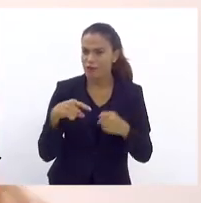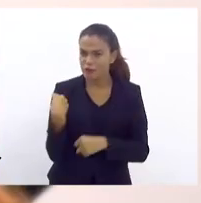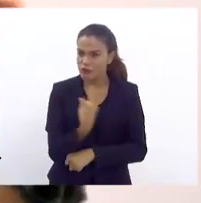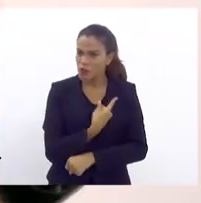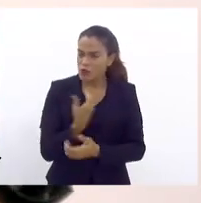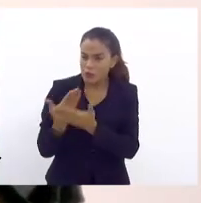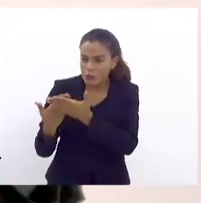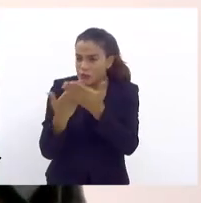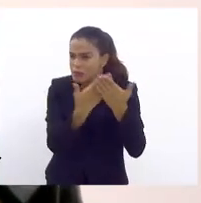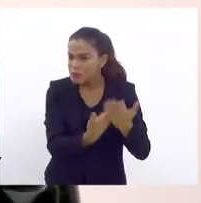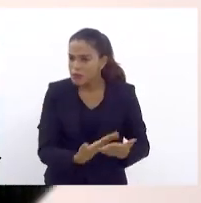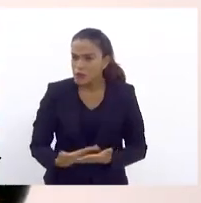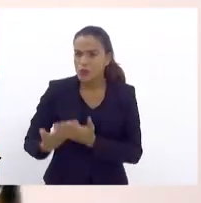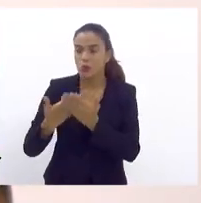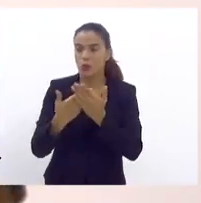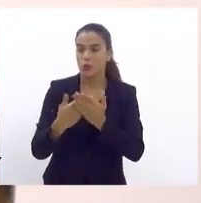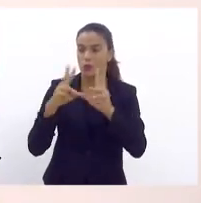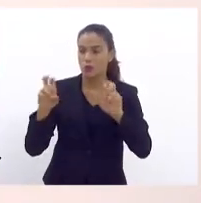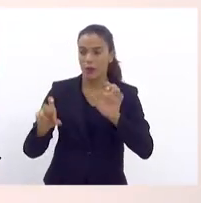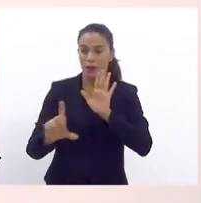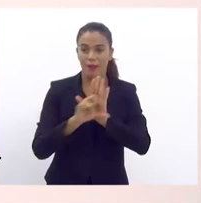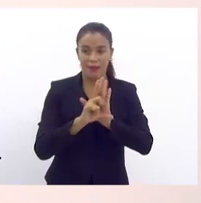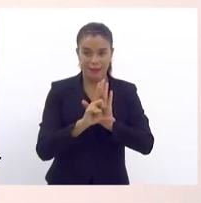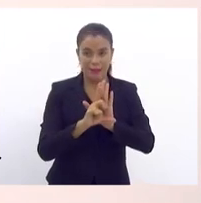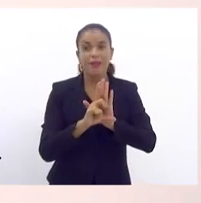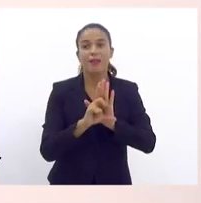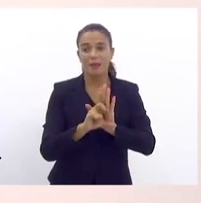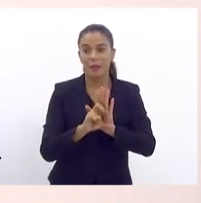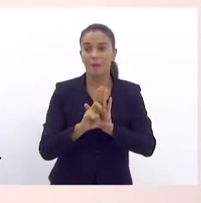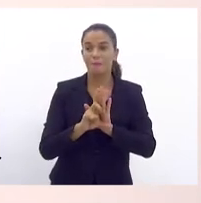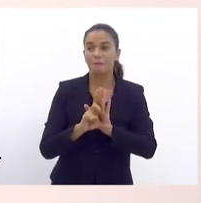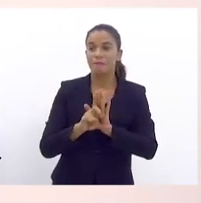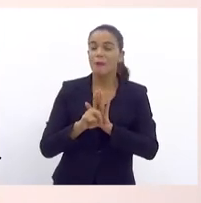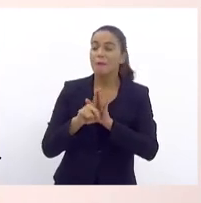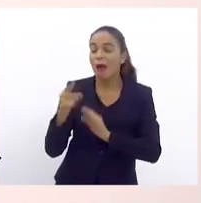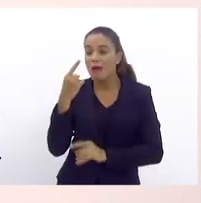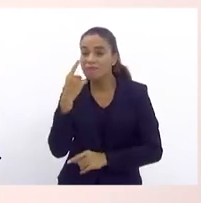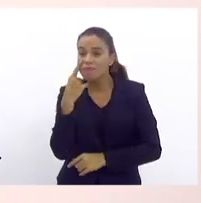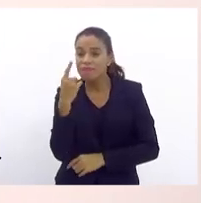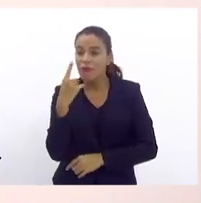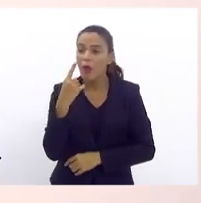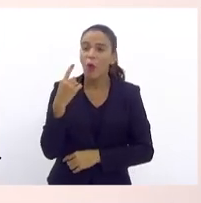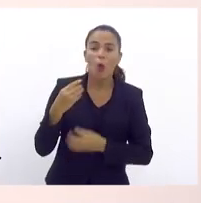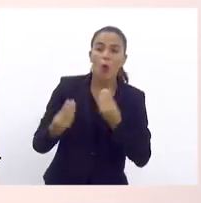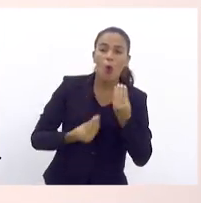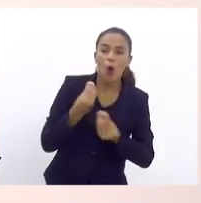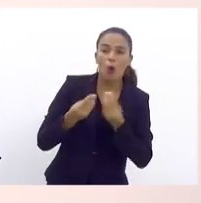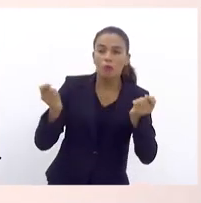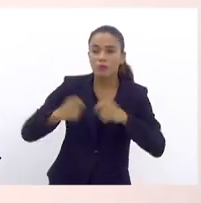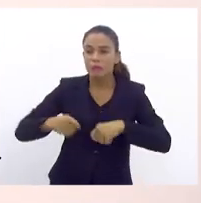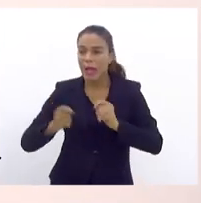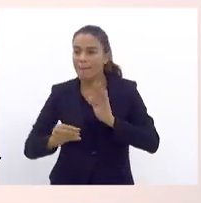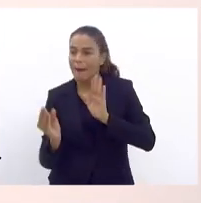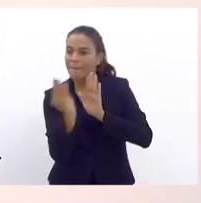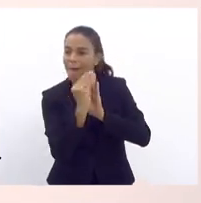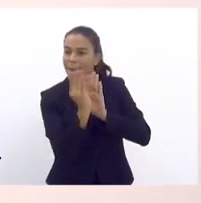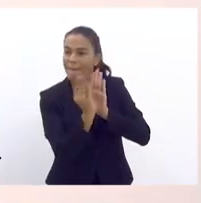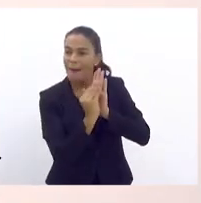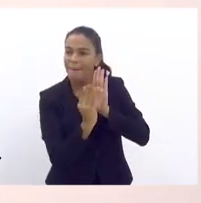tá fazendo um estudo da legislação esse grupo vai fazer um estudo da legislação pra ver o que que dá para contemplar